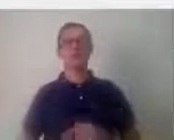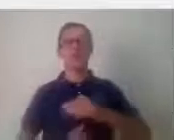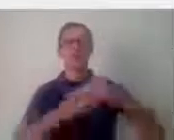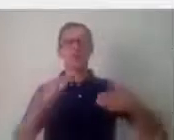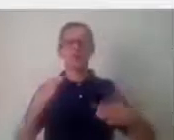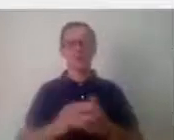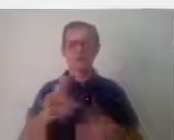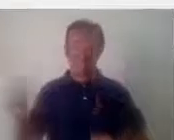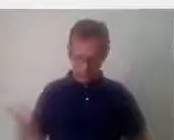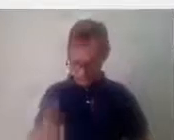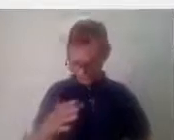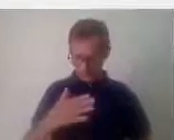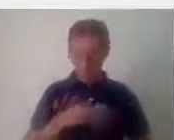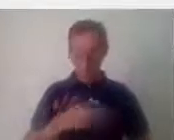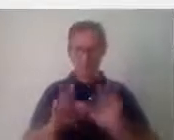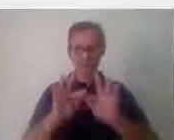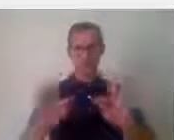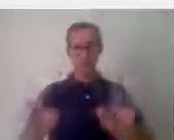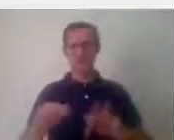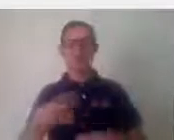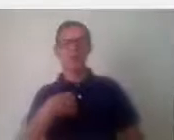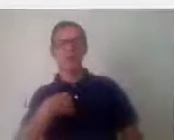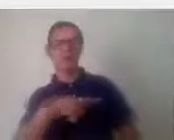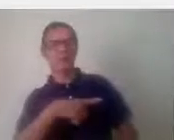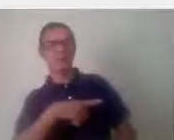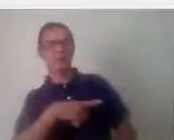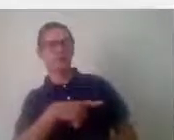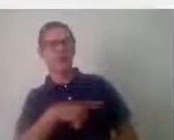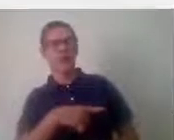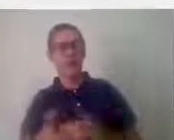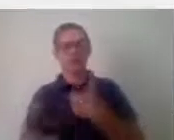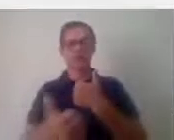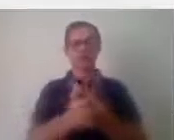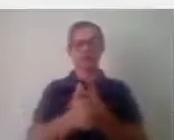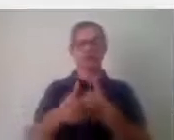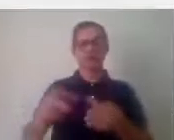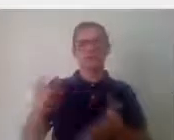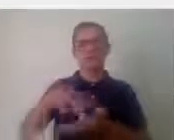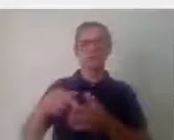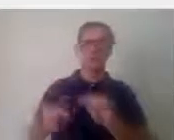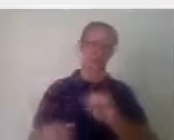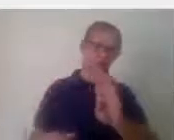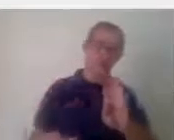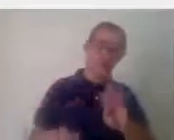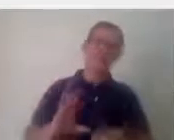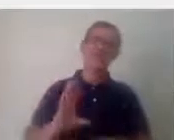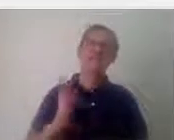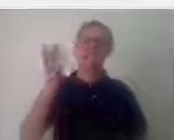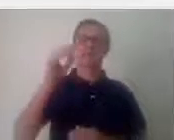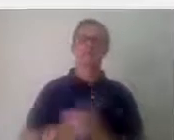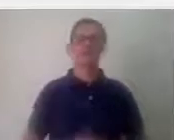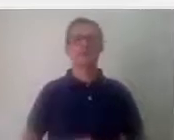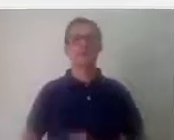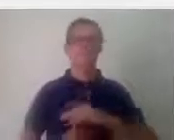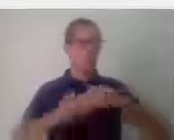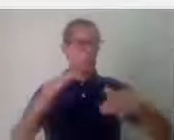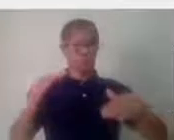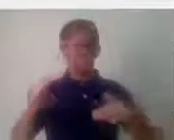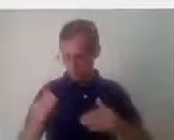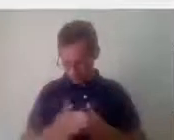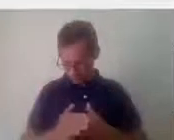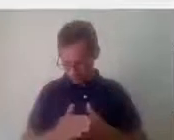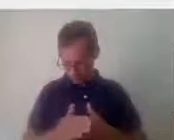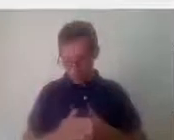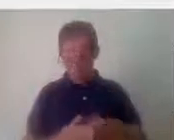os valores da minha função que eu pegar aqui, ó, próximo desse ponto AB, o que está acontecendo? Todos eles vão